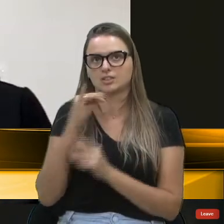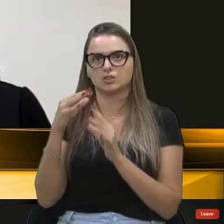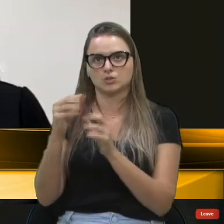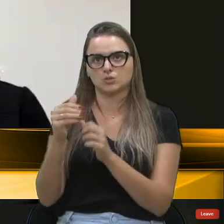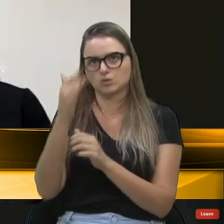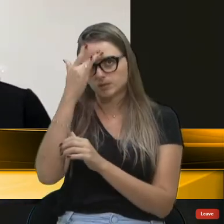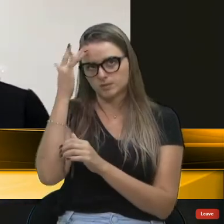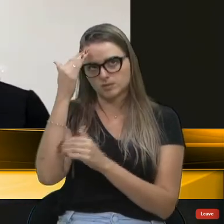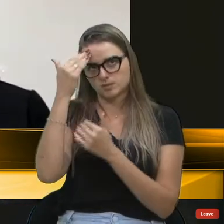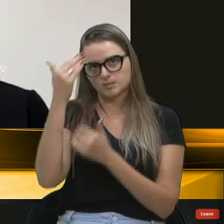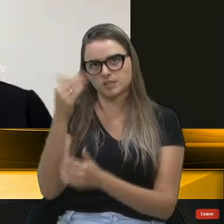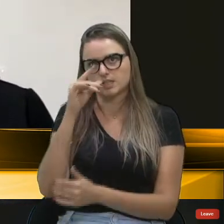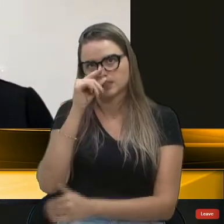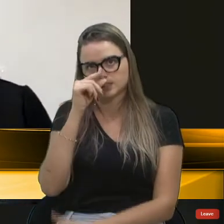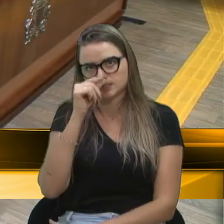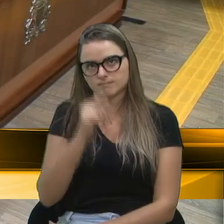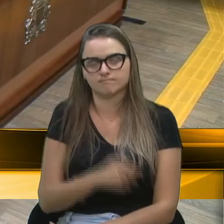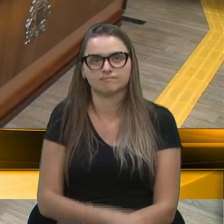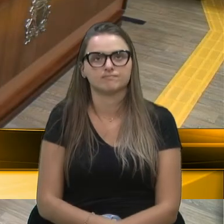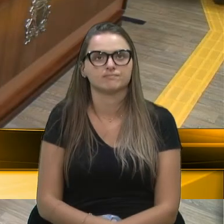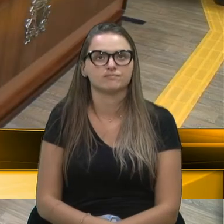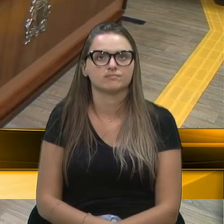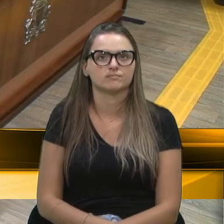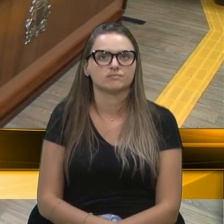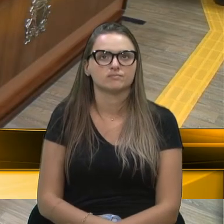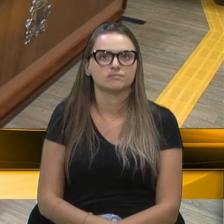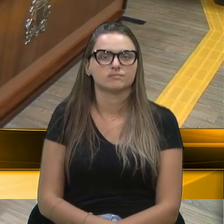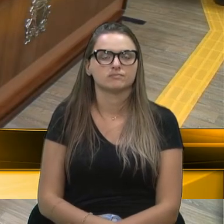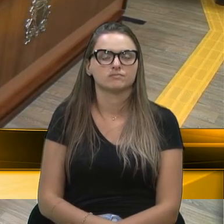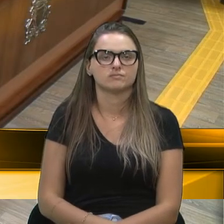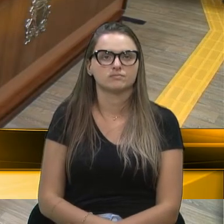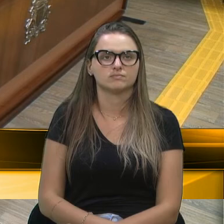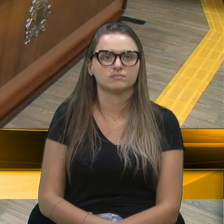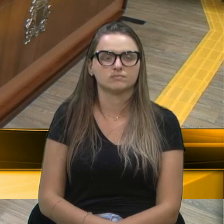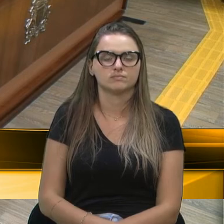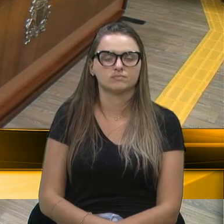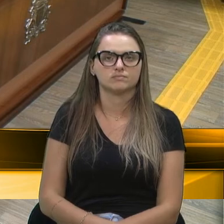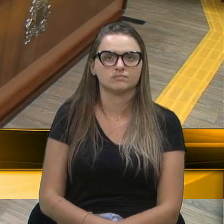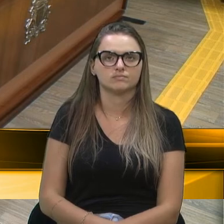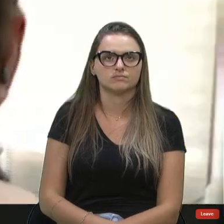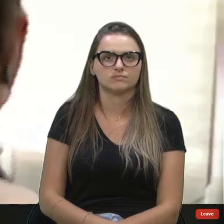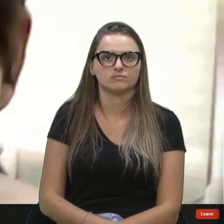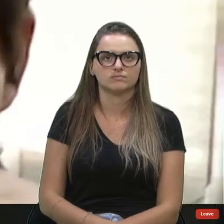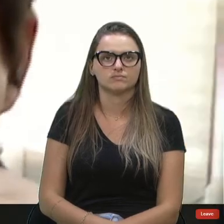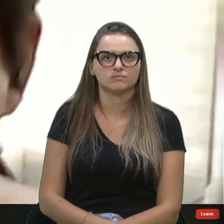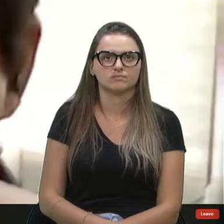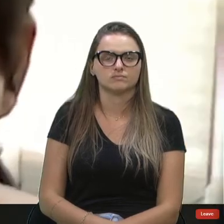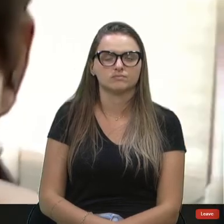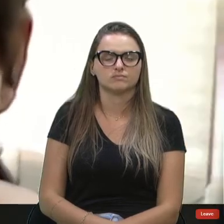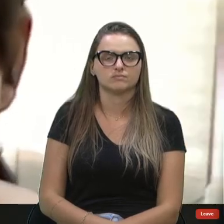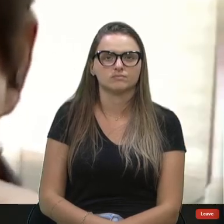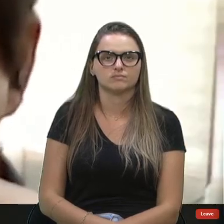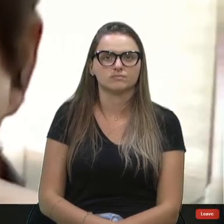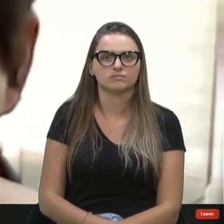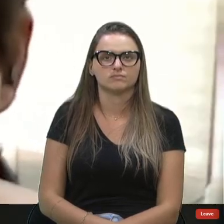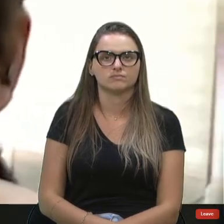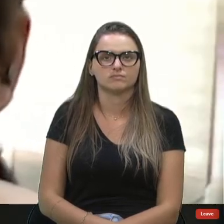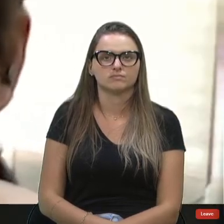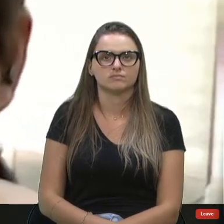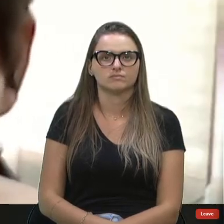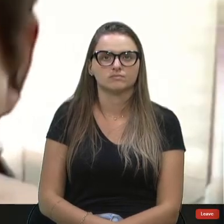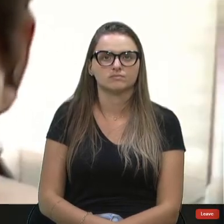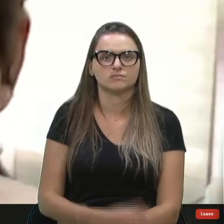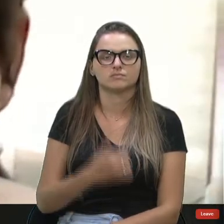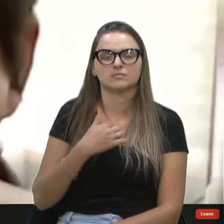Obrigado, vereador. Tempo esgotado, um minuto. Só para concluir, senhor presidente, eu deixo no ar uma